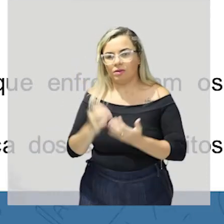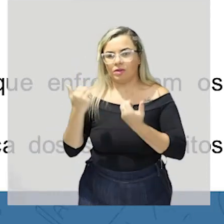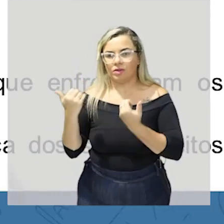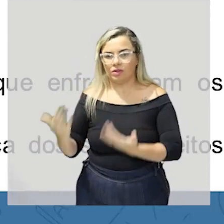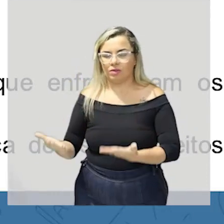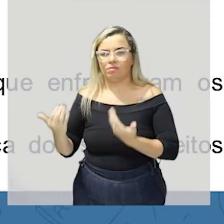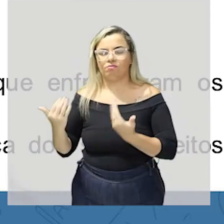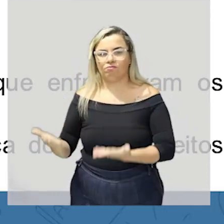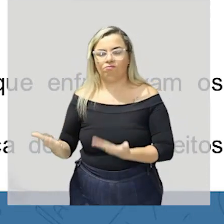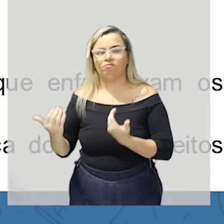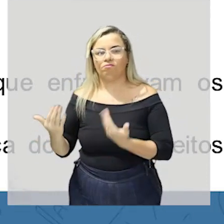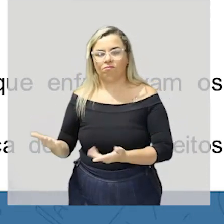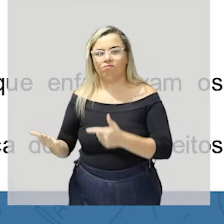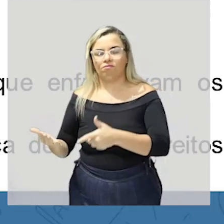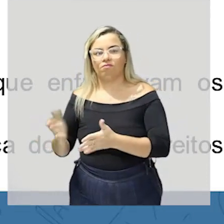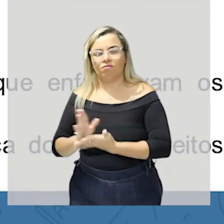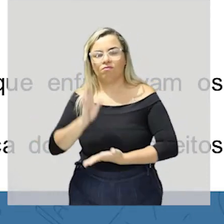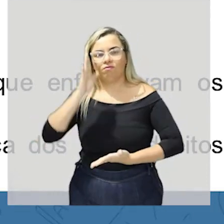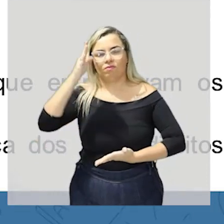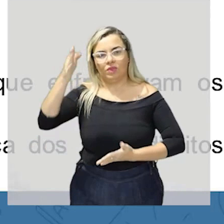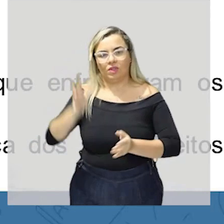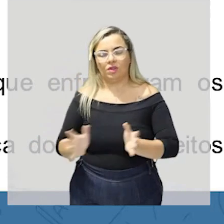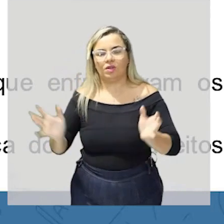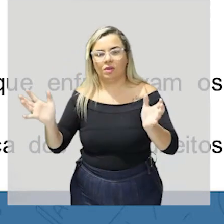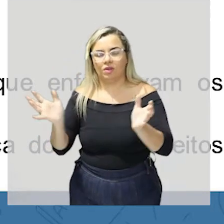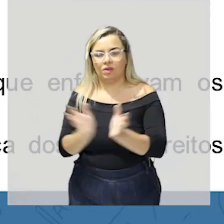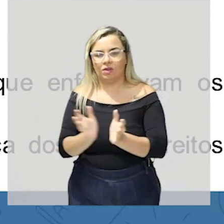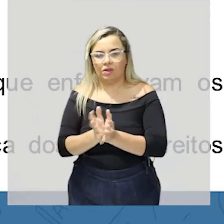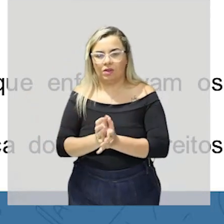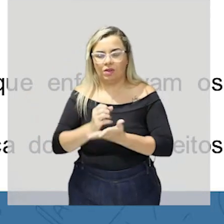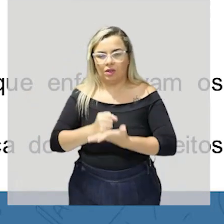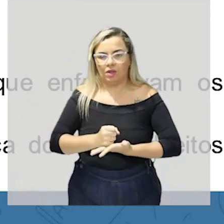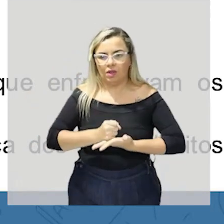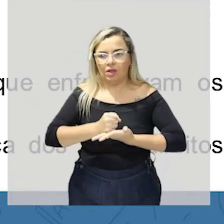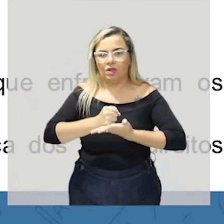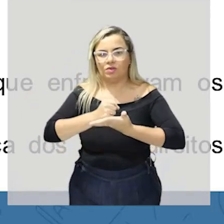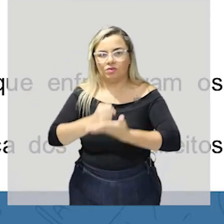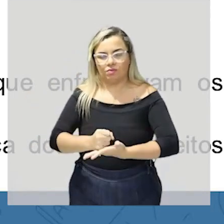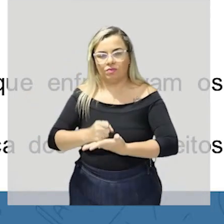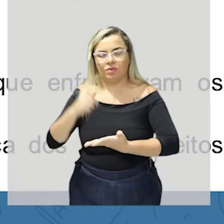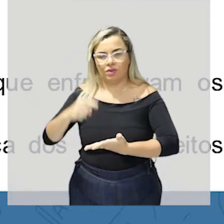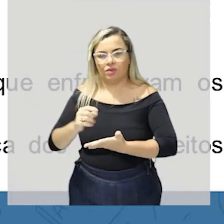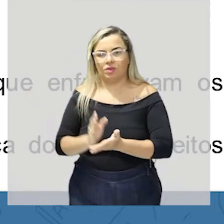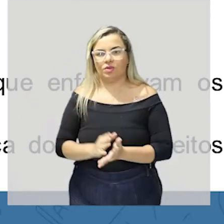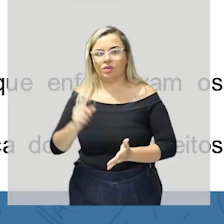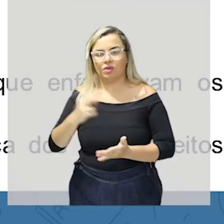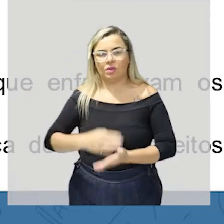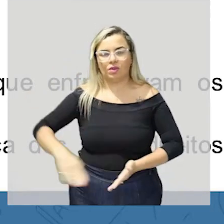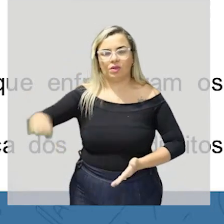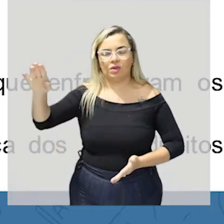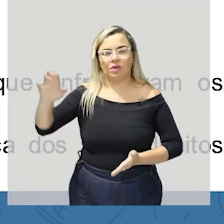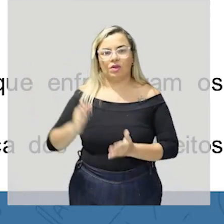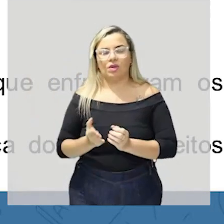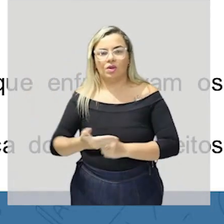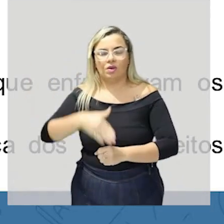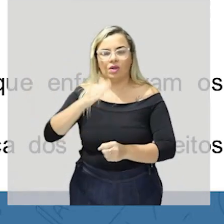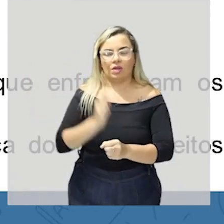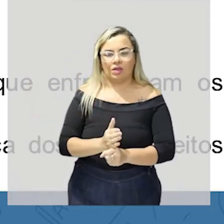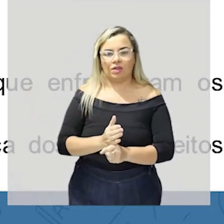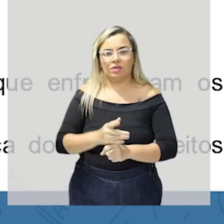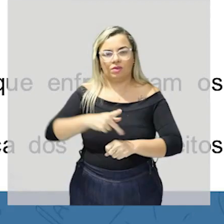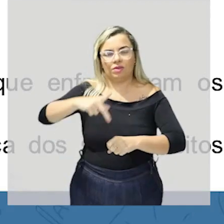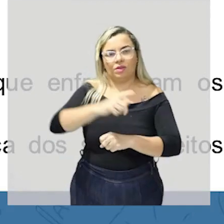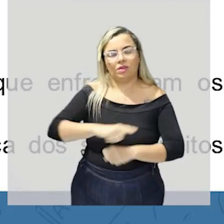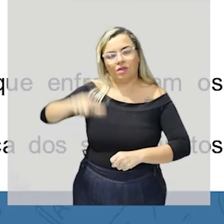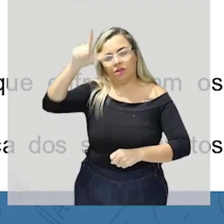A juventude foi um dos principais setores que acabaram apoiando o nazifascismo na Itália e na Alemanha, em